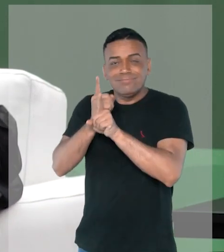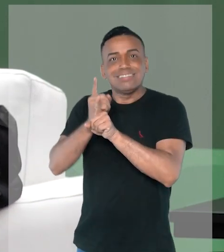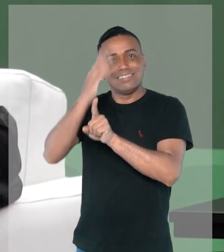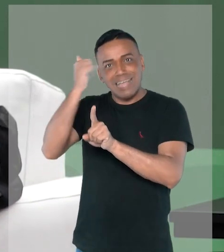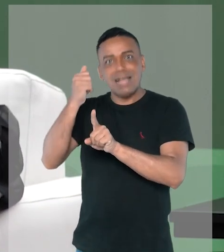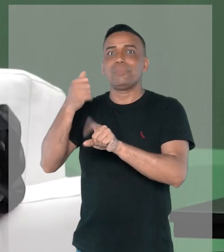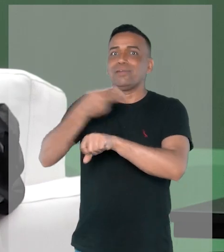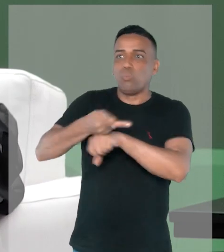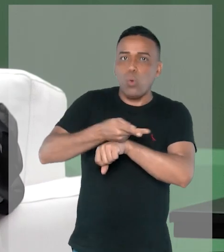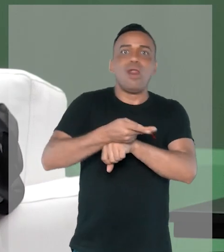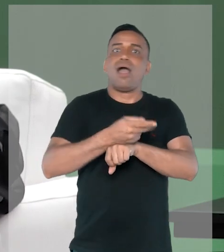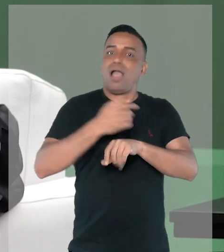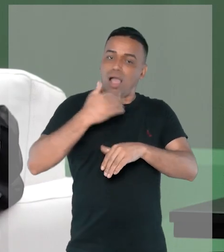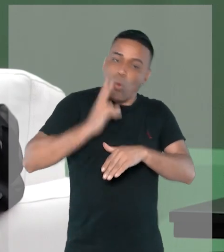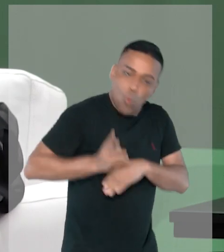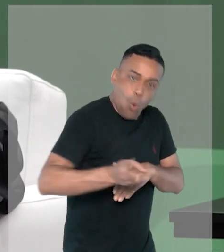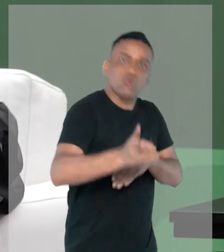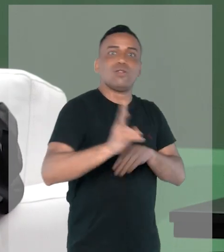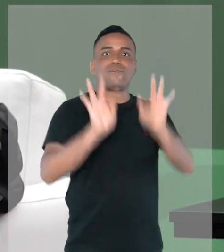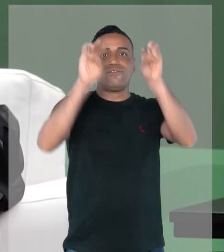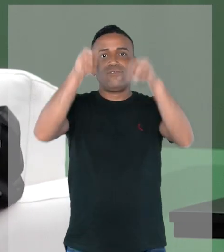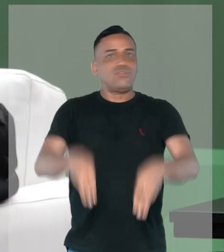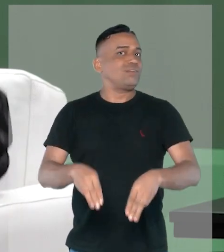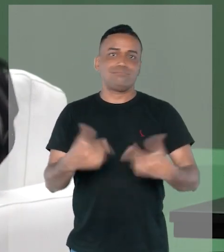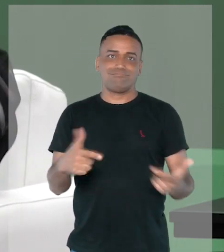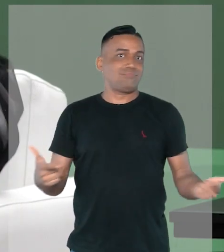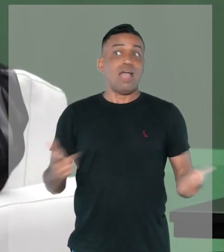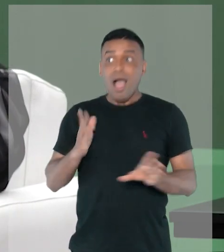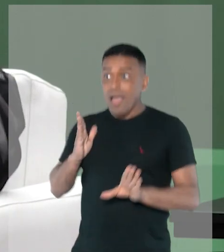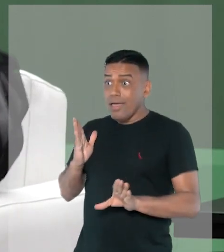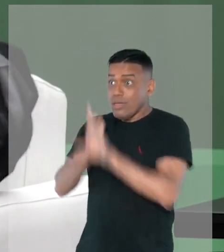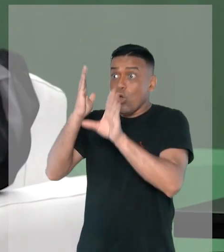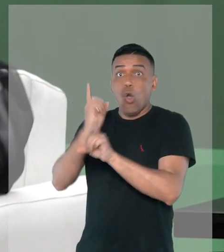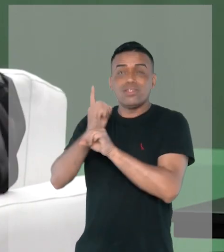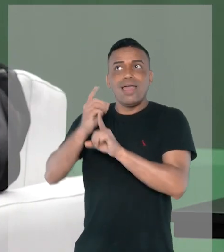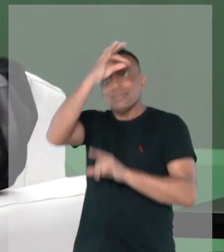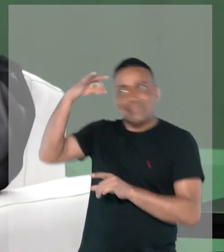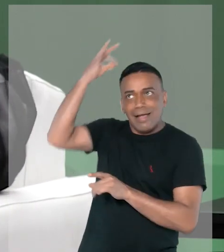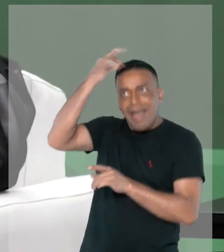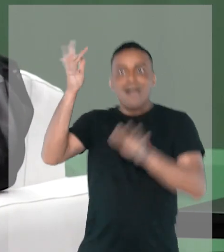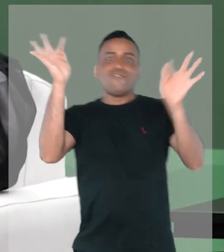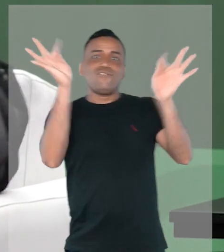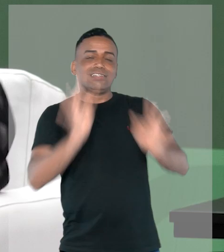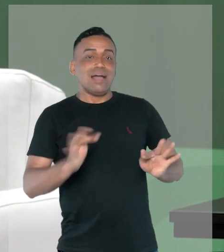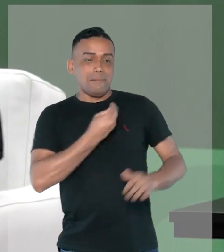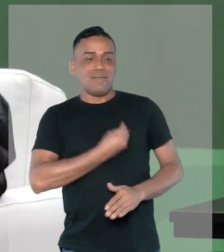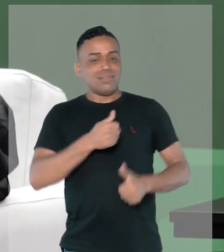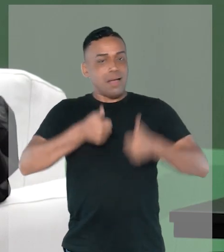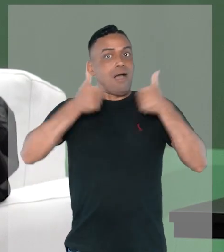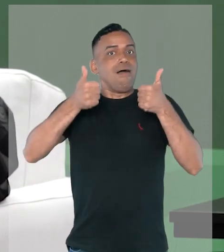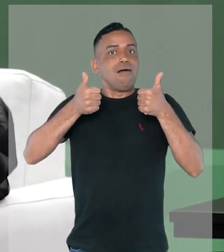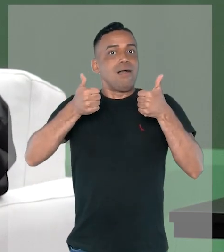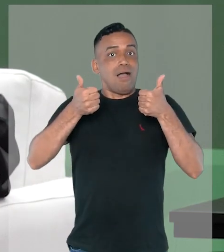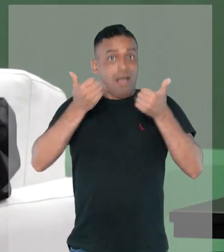sabe que ainda tem mais do que procurar. Não tem fim. Não tem dizer, encontrei o sagrado, encontrei a felicidade, a minha vida acabou. Não